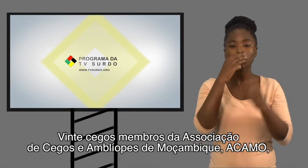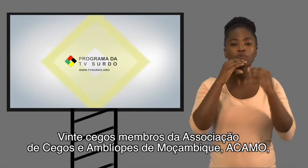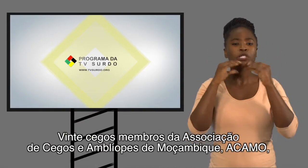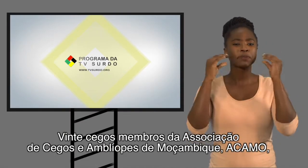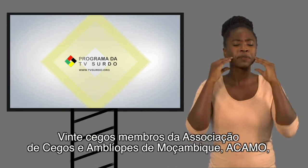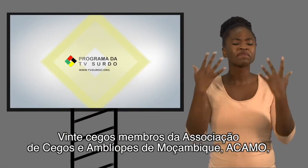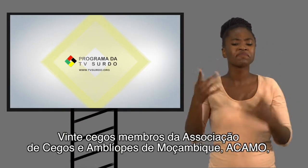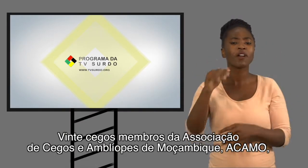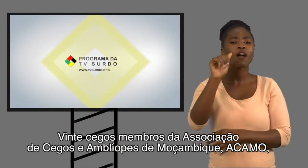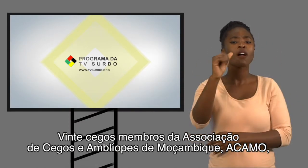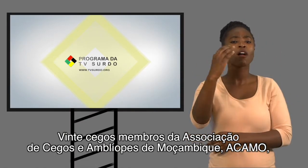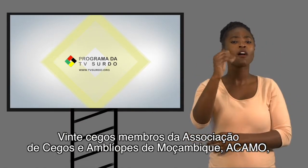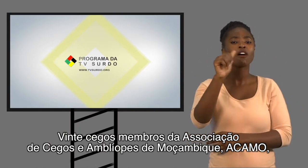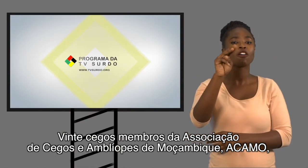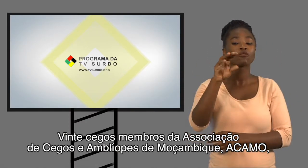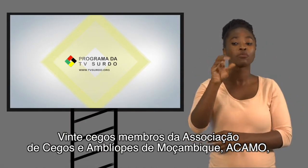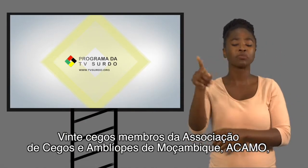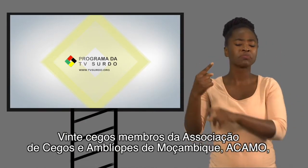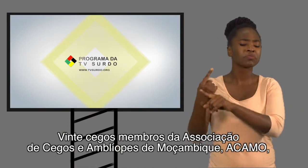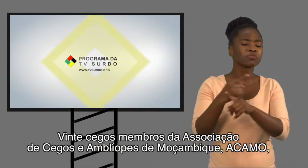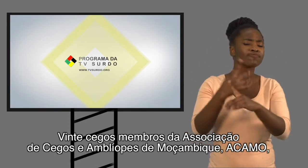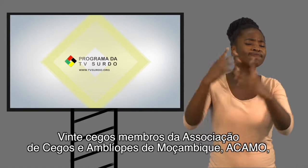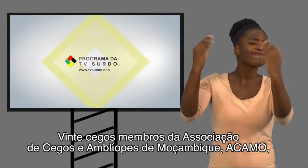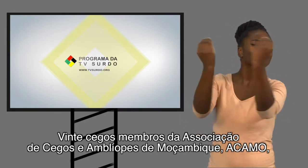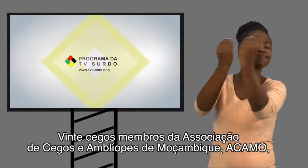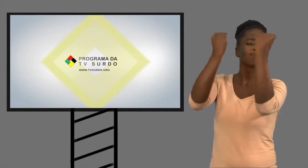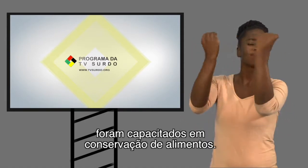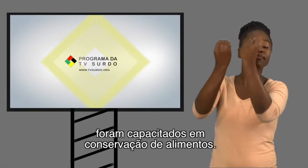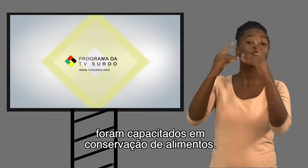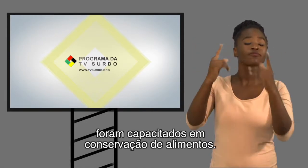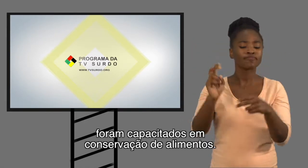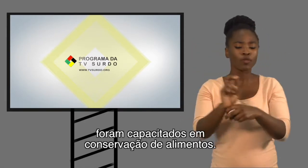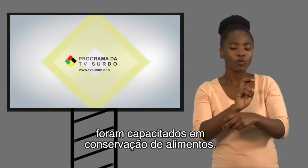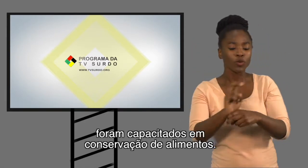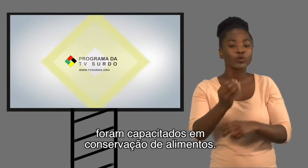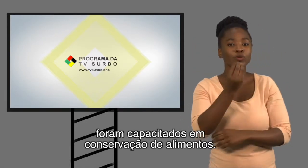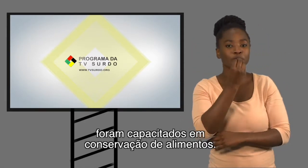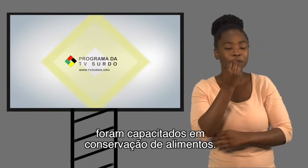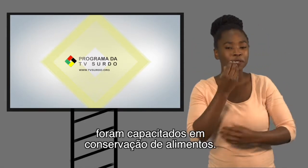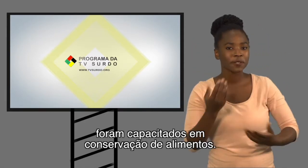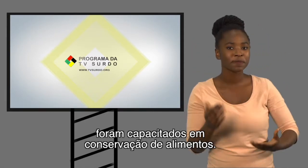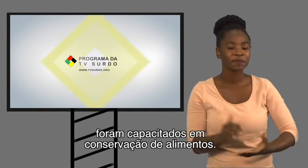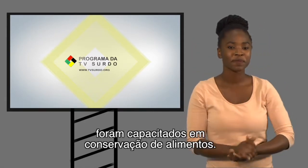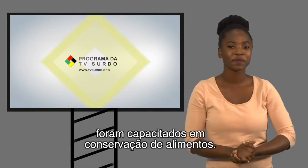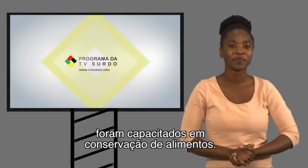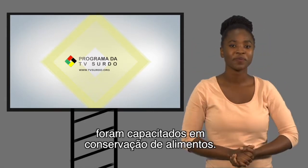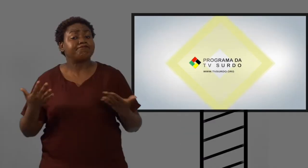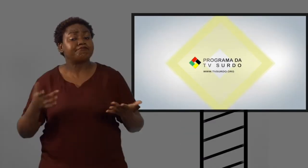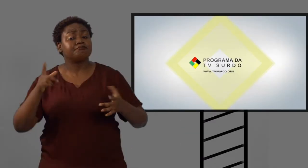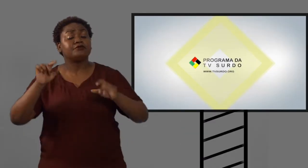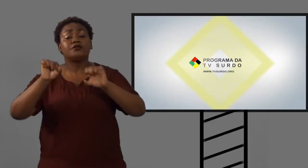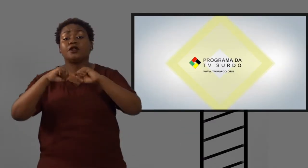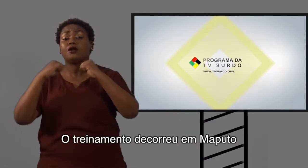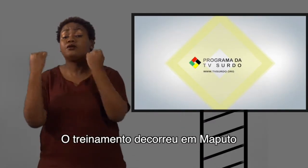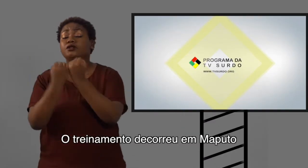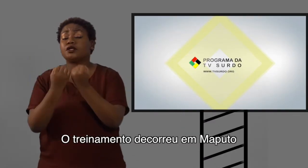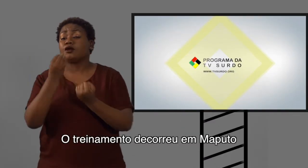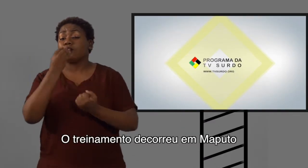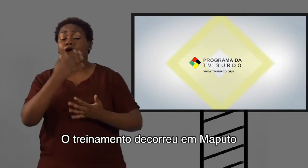de Cegos e Amblíopes de Moçambique, ACAMO, foram capacitados em conservação de alimentos.